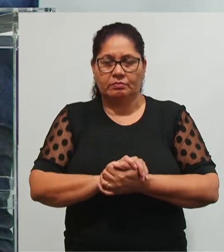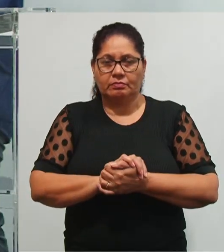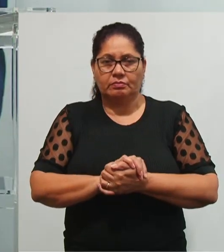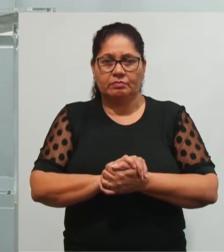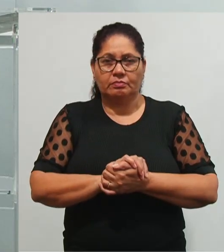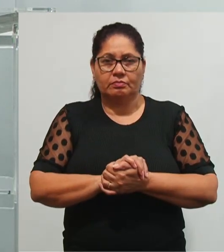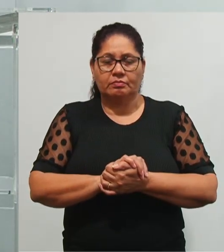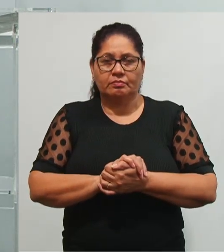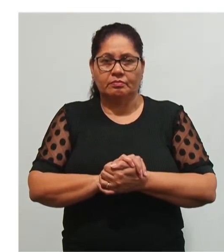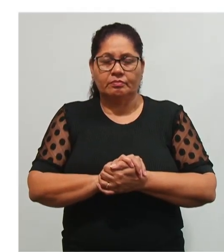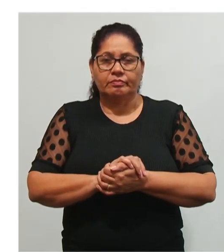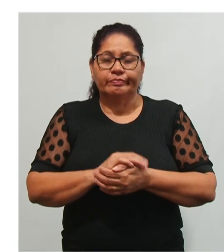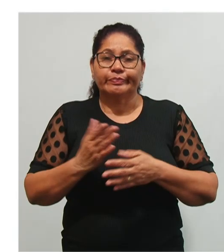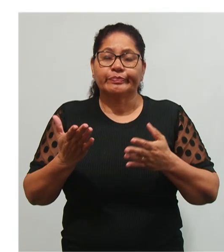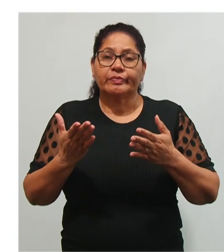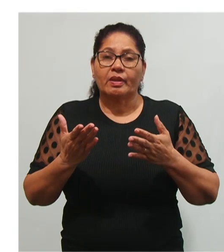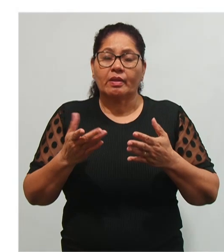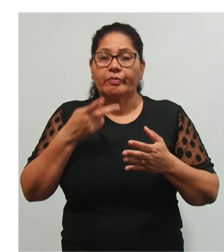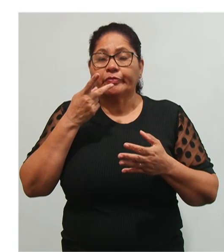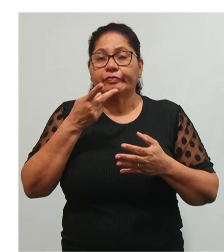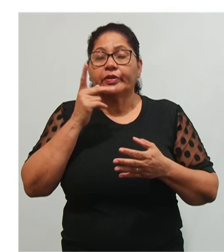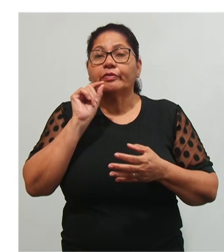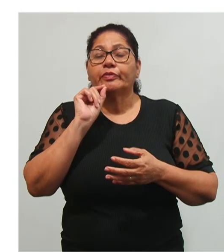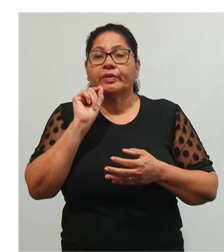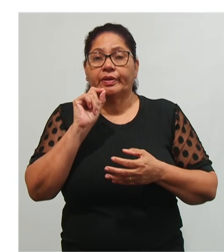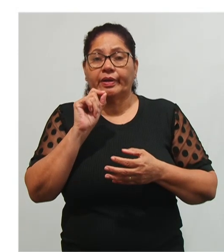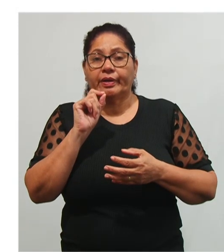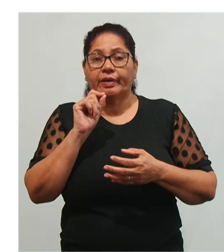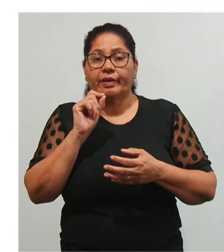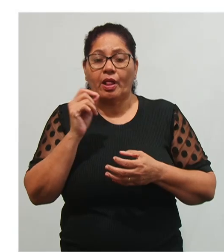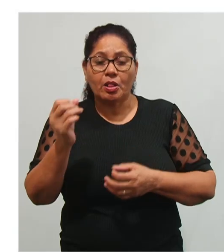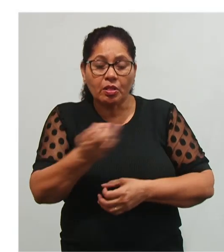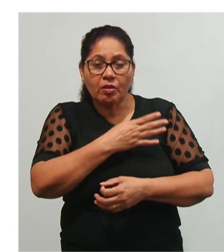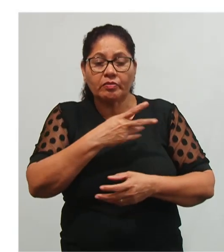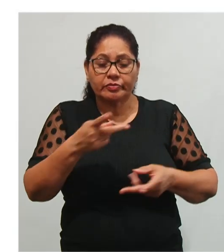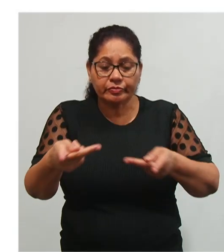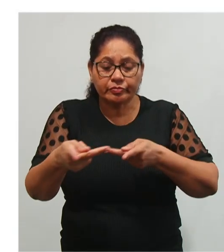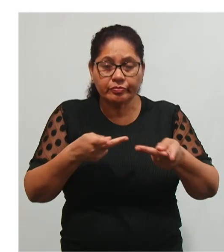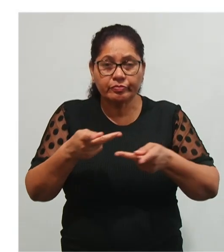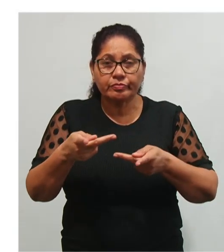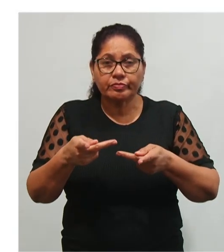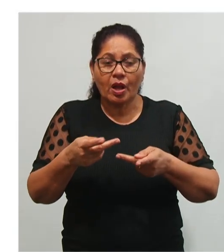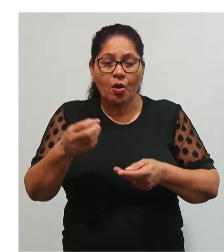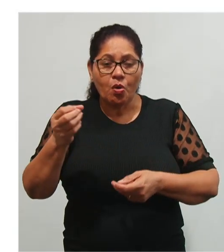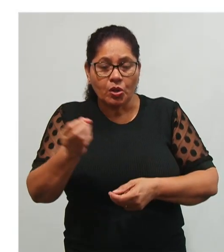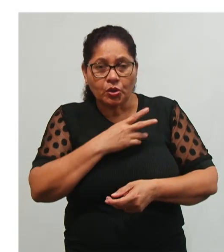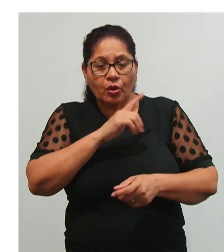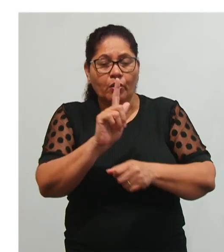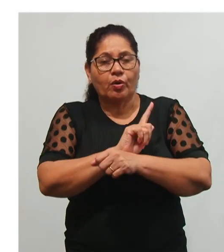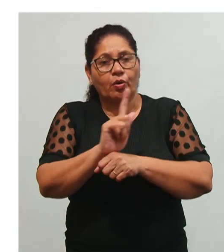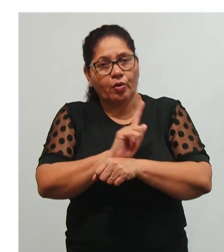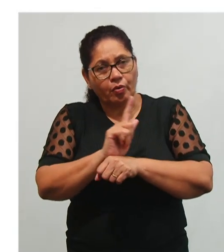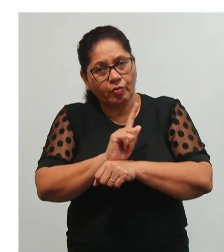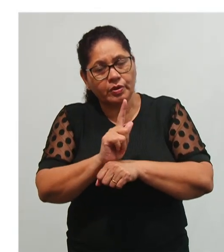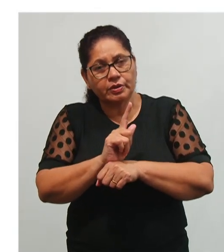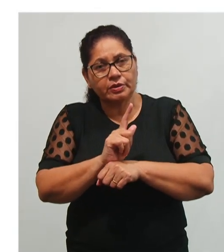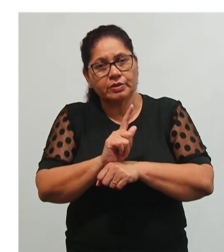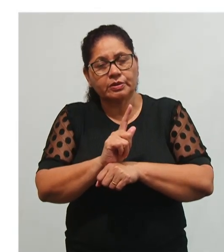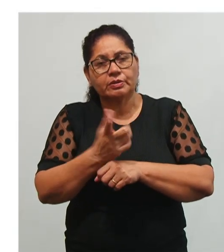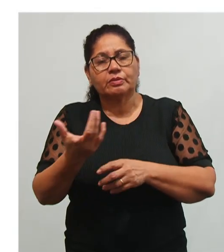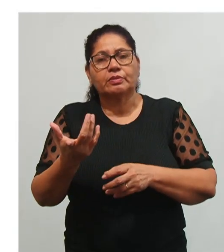ágeis. E aí, nós estamos falando da nova geração de projetos, ou a nova